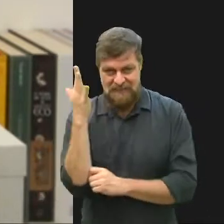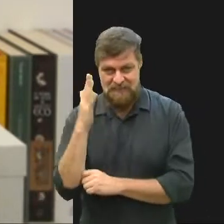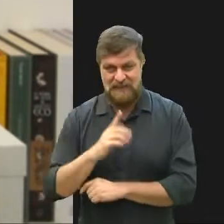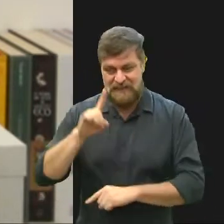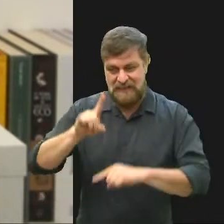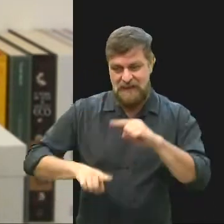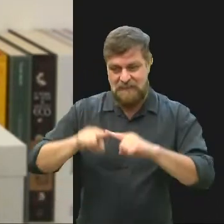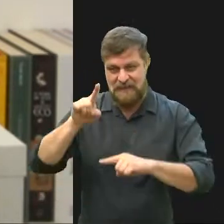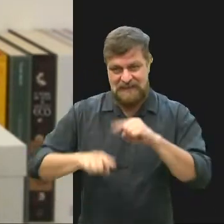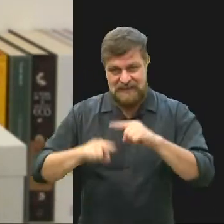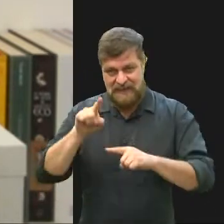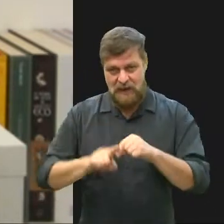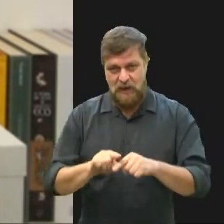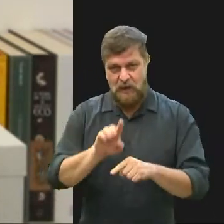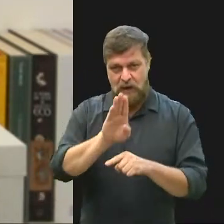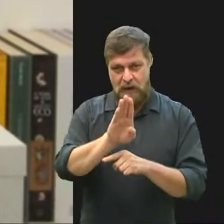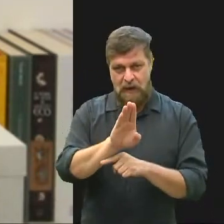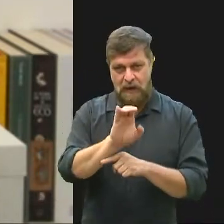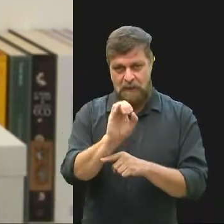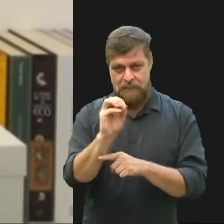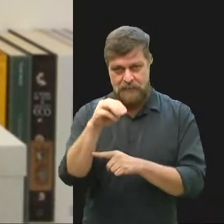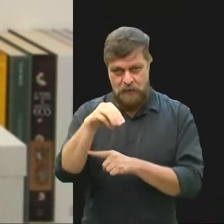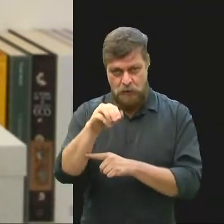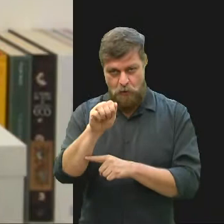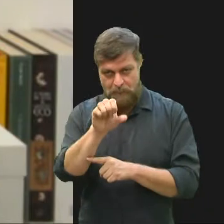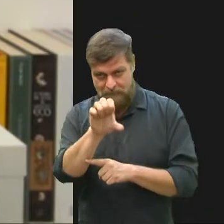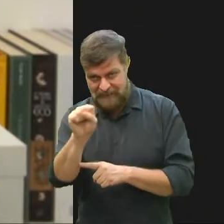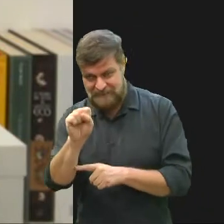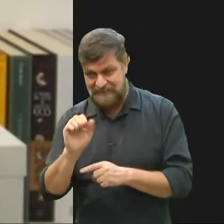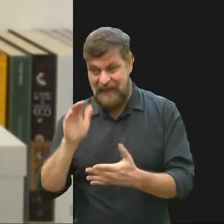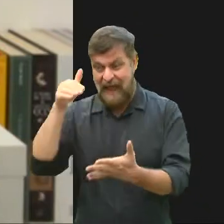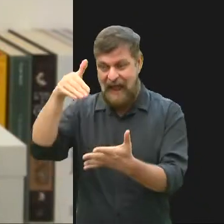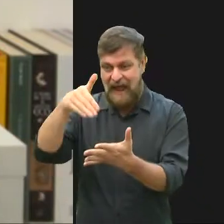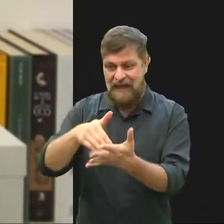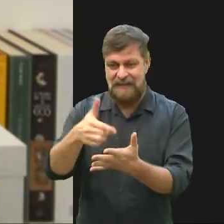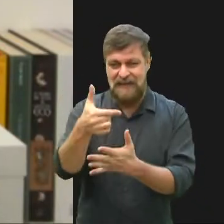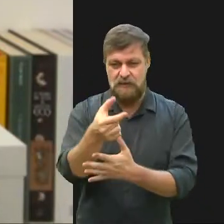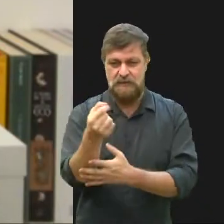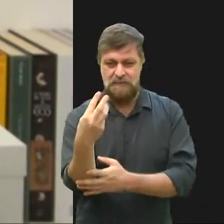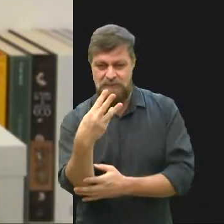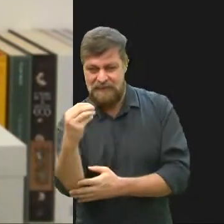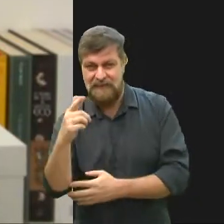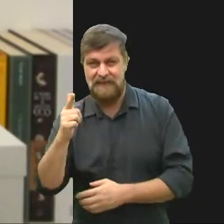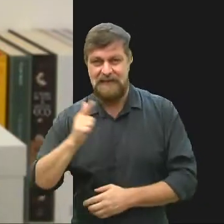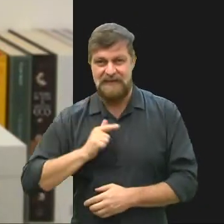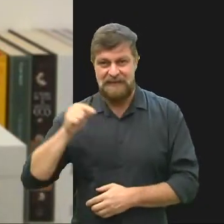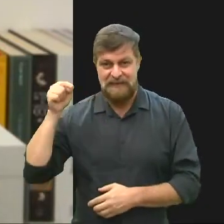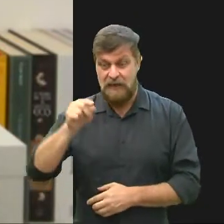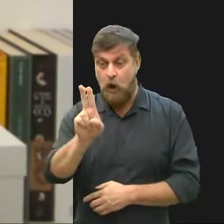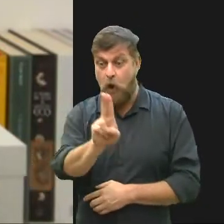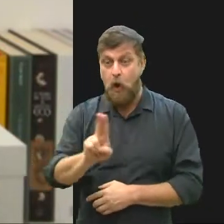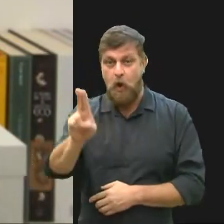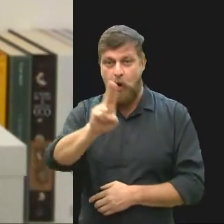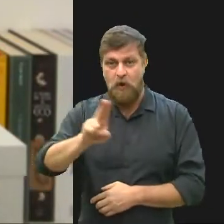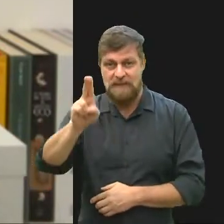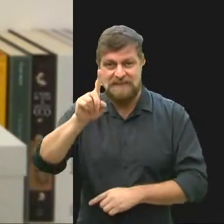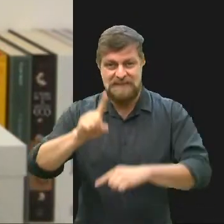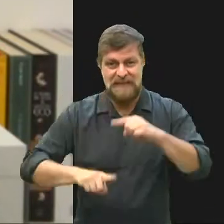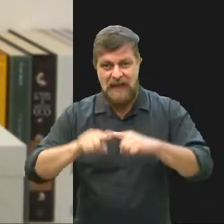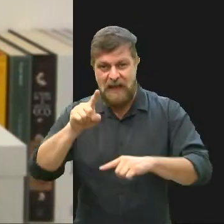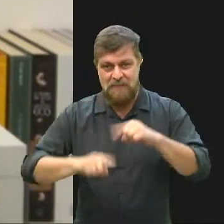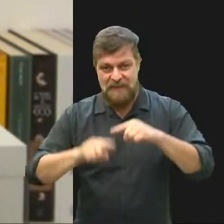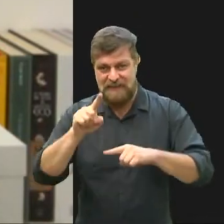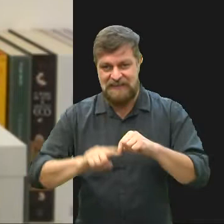anos. Consideramos o período até 2030, que resultou, então, na prospecção do uso de biomassa florestal